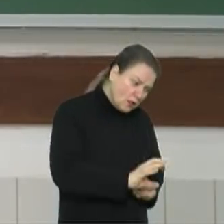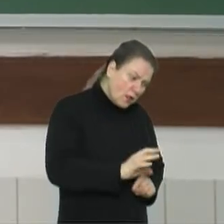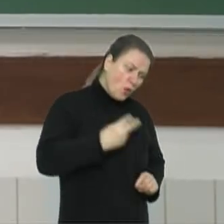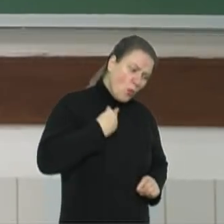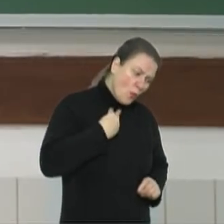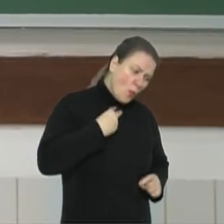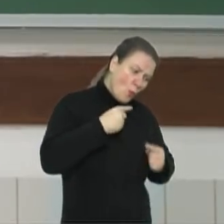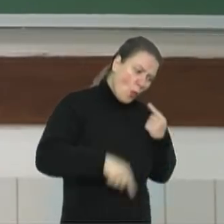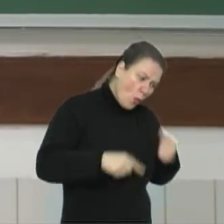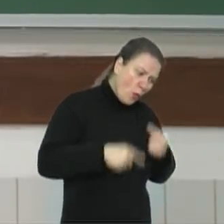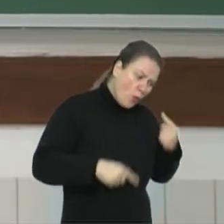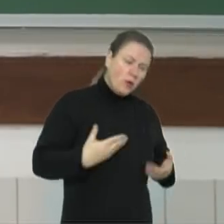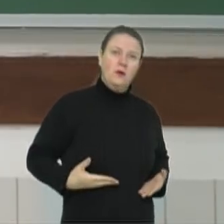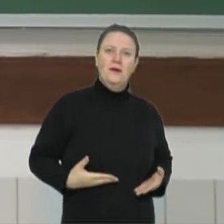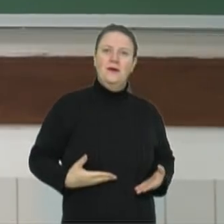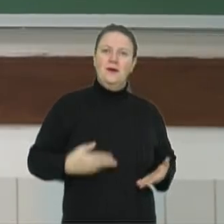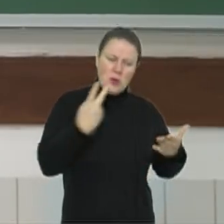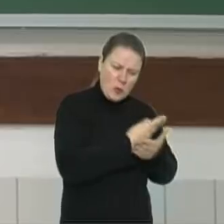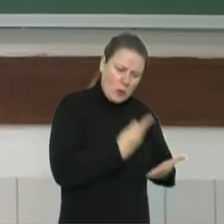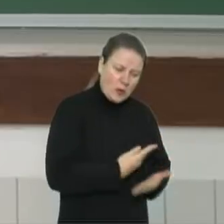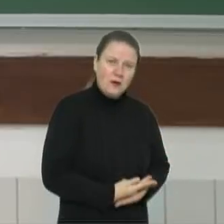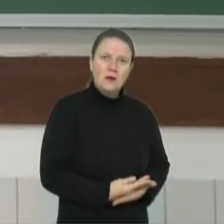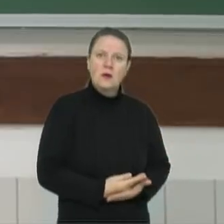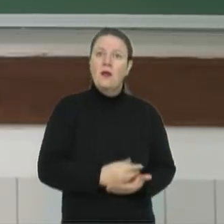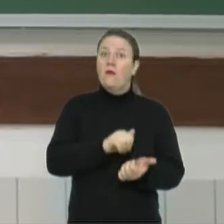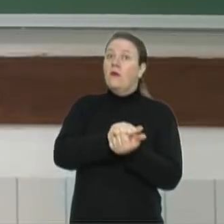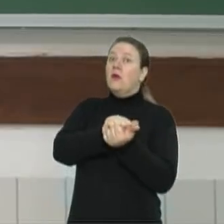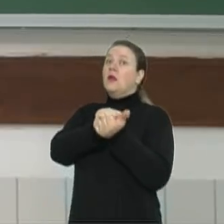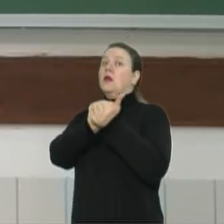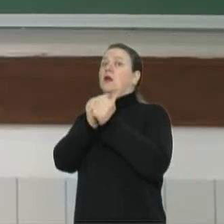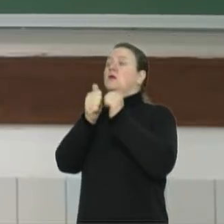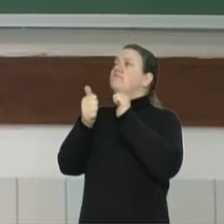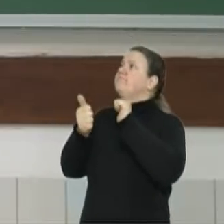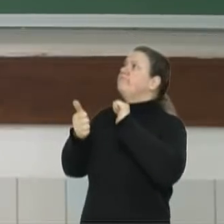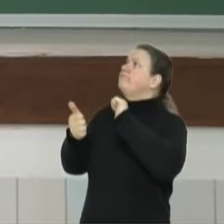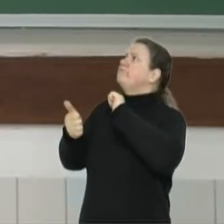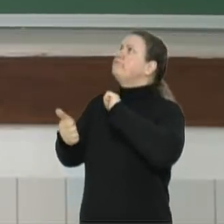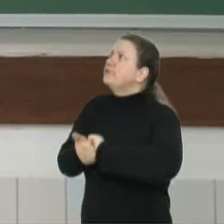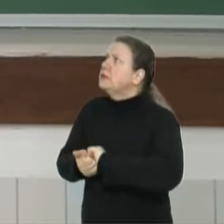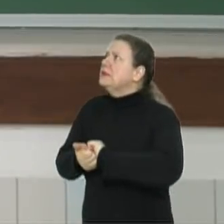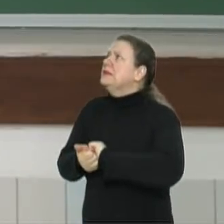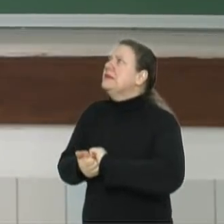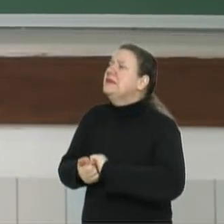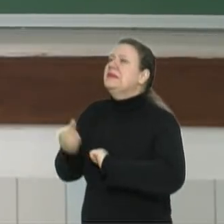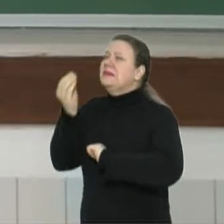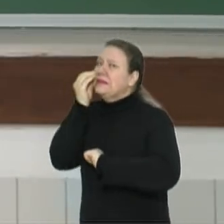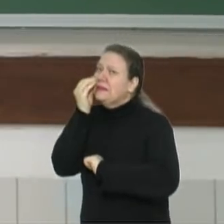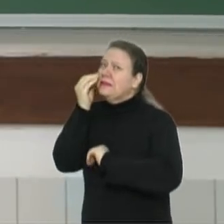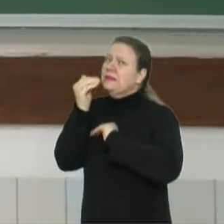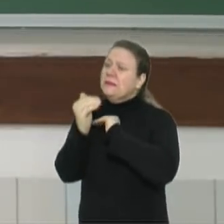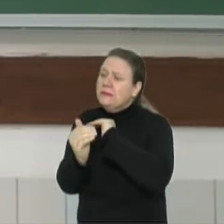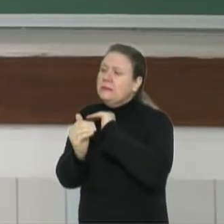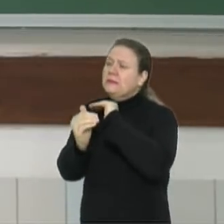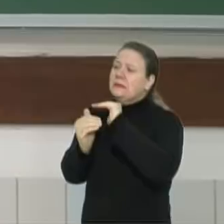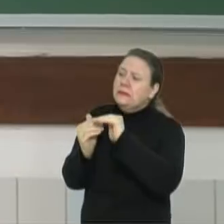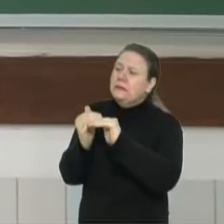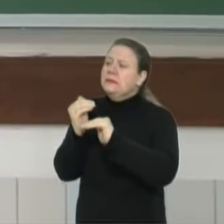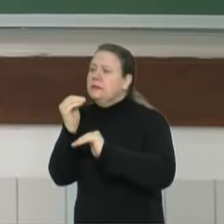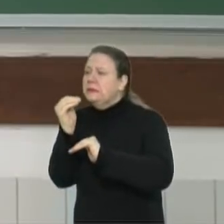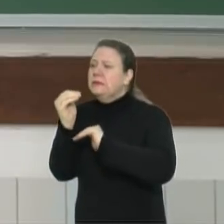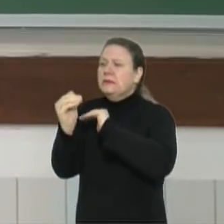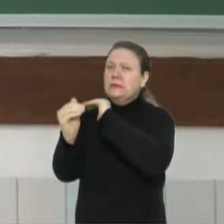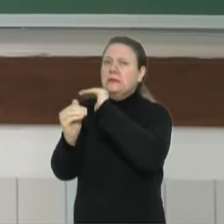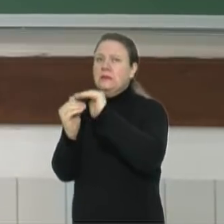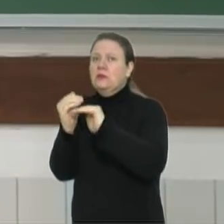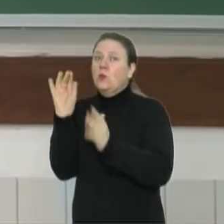não vou dar. E isso vai moldando a criança. Então essa criança que vai tentar se desenvolver no mundo e criar uma autenticidade,